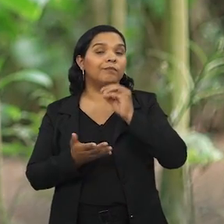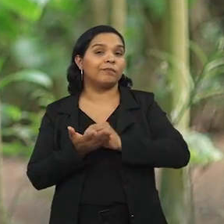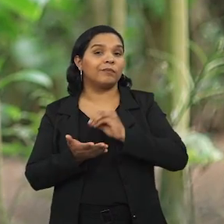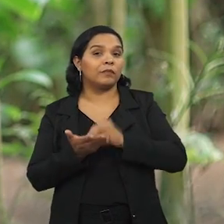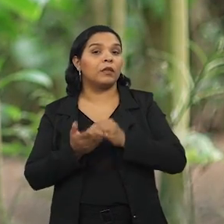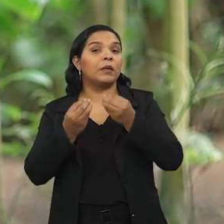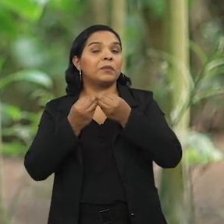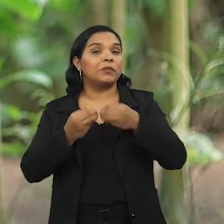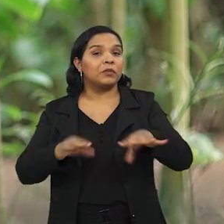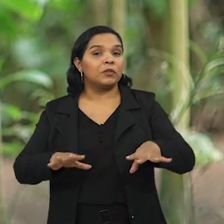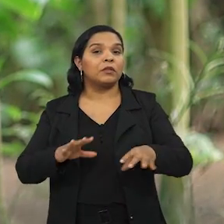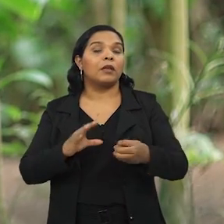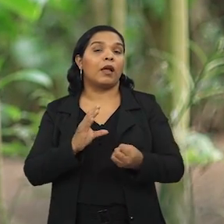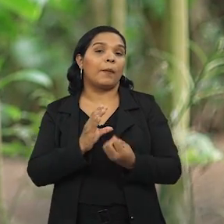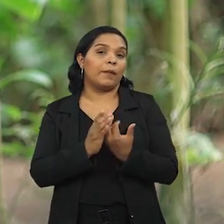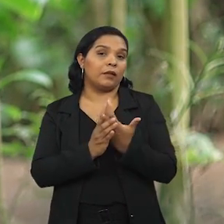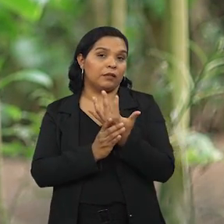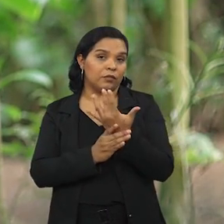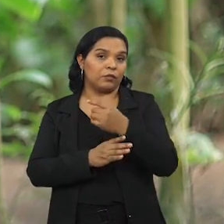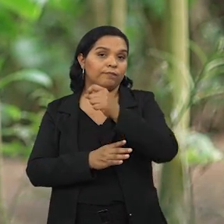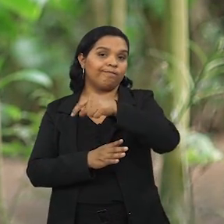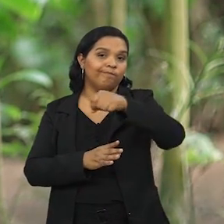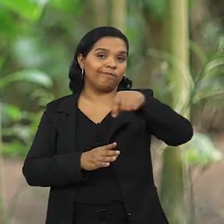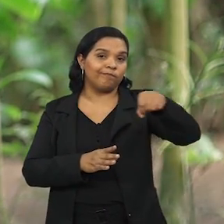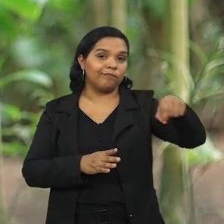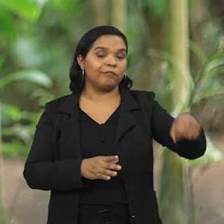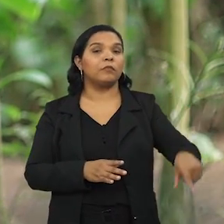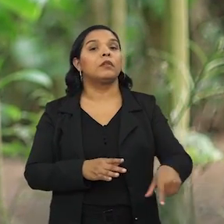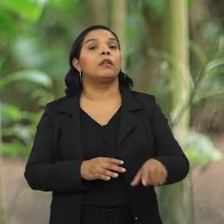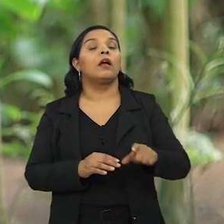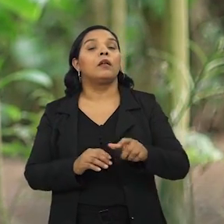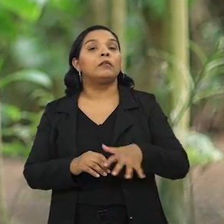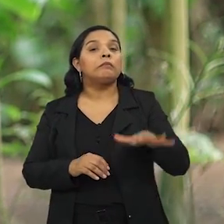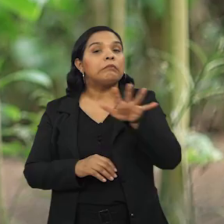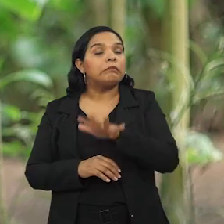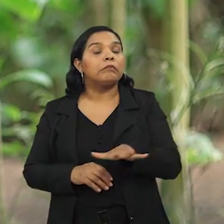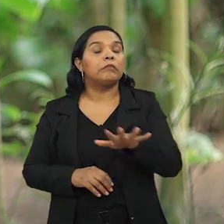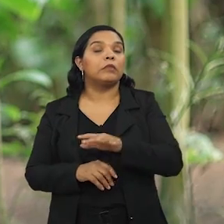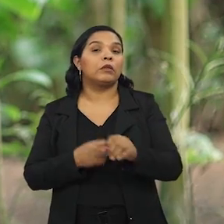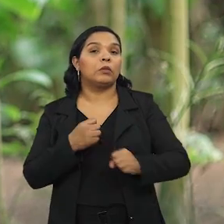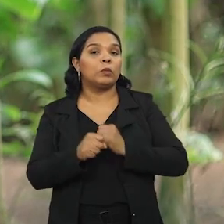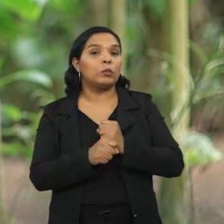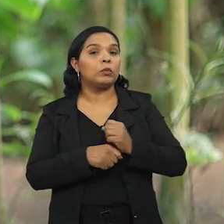muitas vezes prejudica as plantações. Foi por conta desse cenário adverso que nos